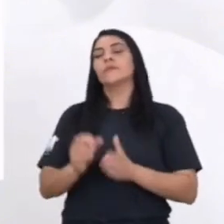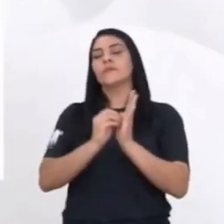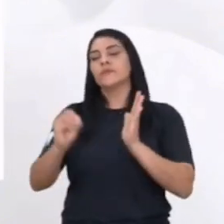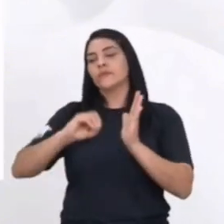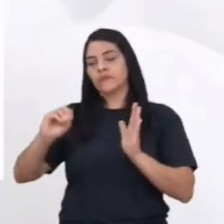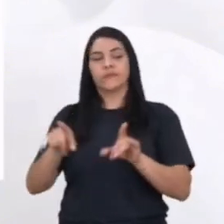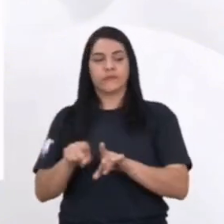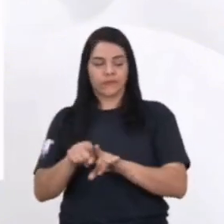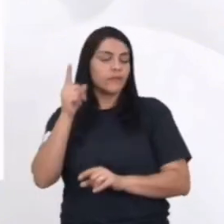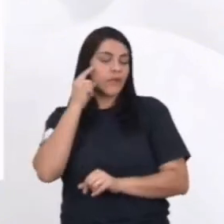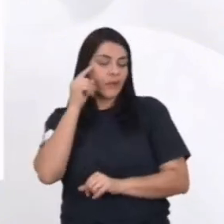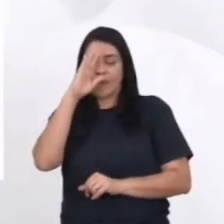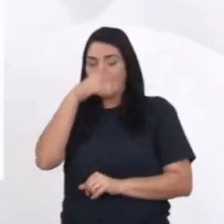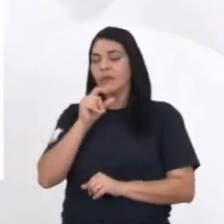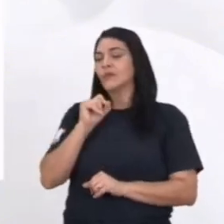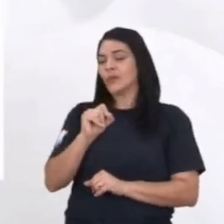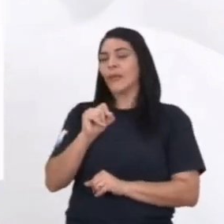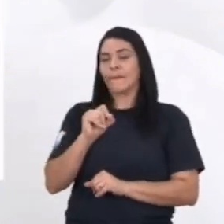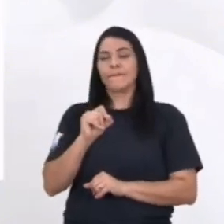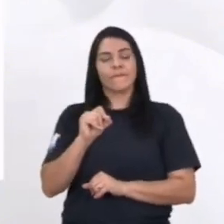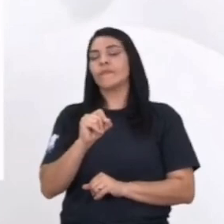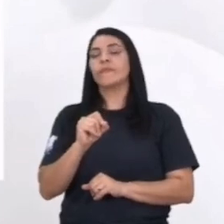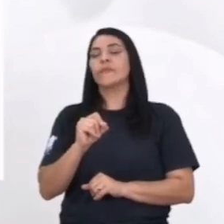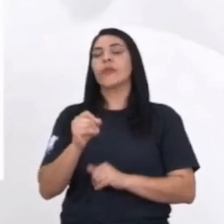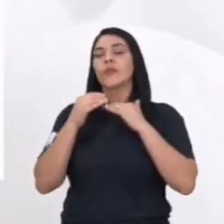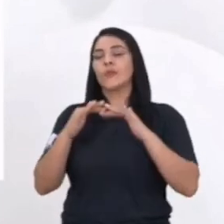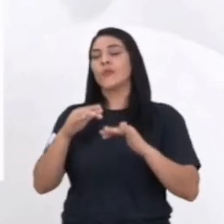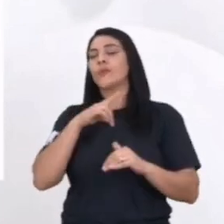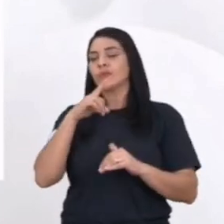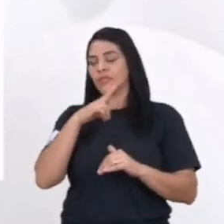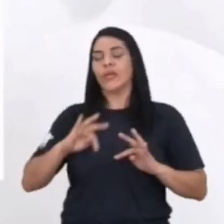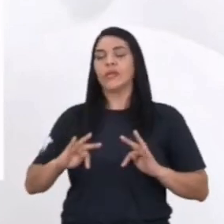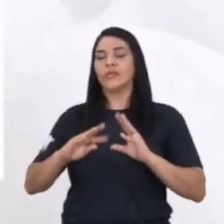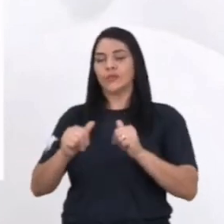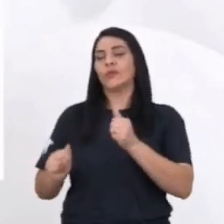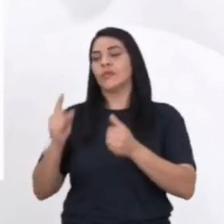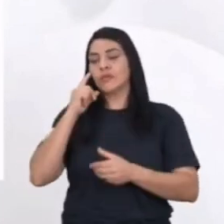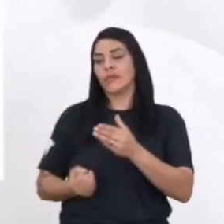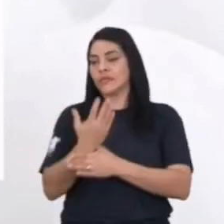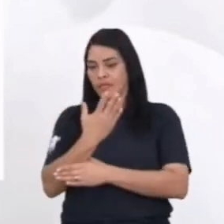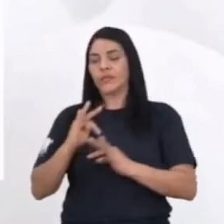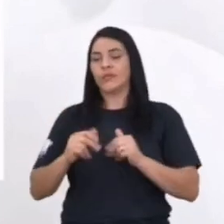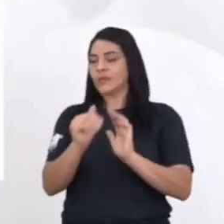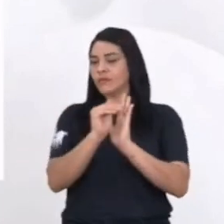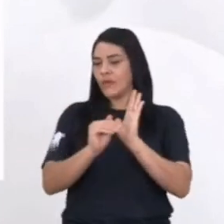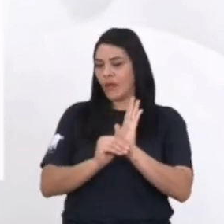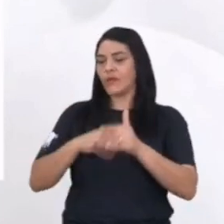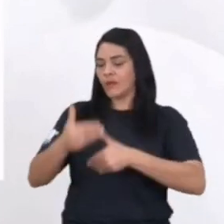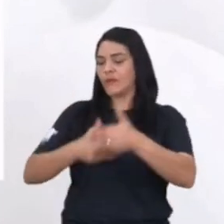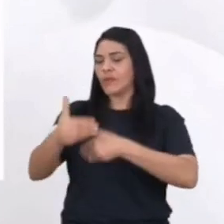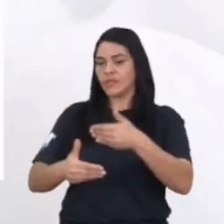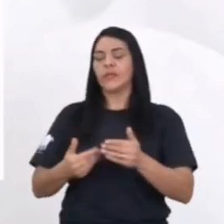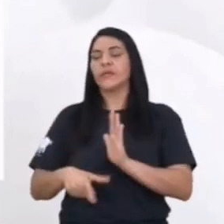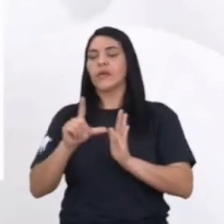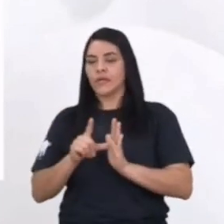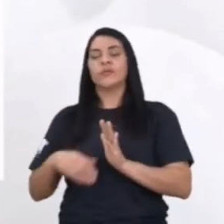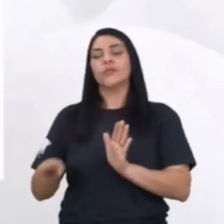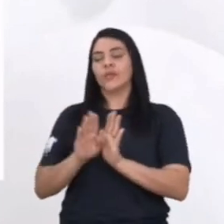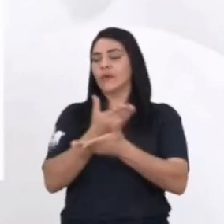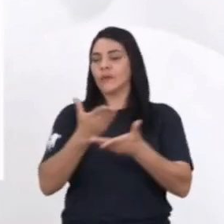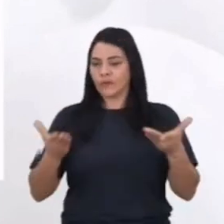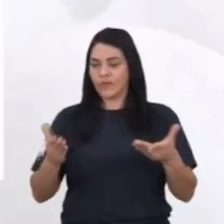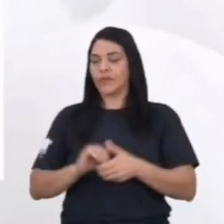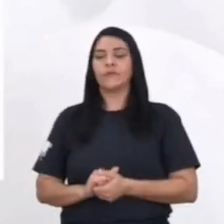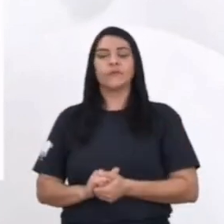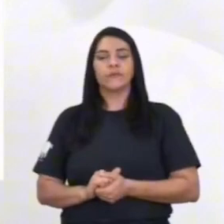e além disso também pensando principalmente nesse fluxo, né, editorial, da criação dessas questões, de todo o processo que a gente faz aqui, antes dela chegar aí na telinha de vocês e dos alunos, a gente